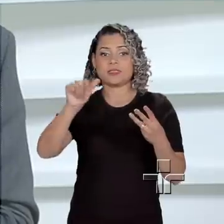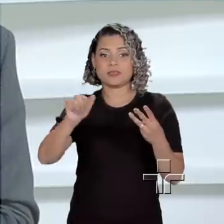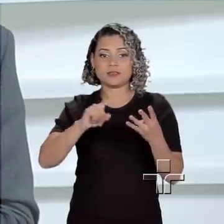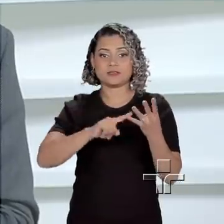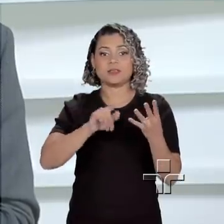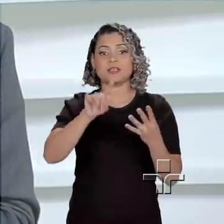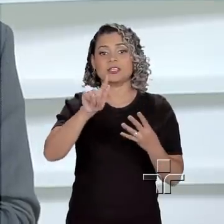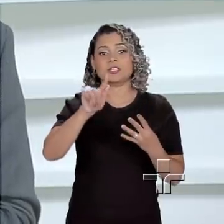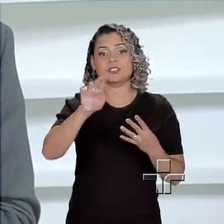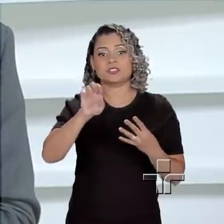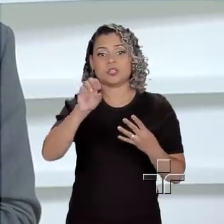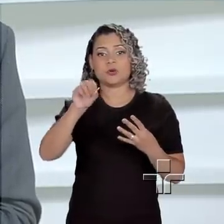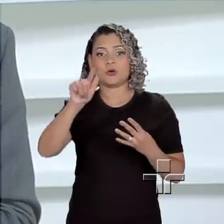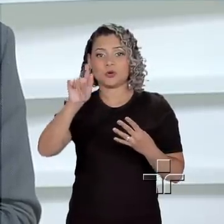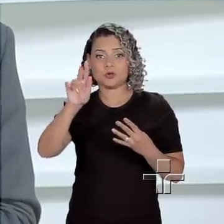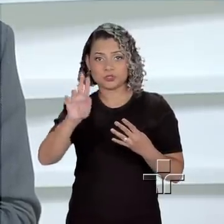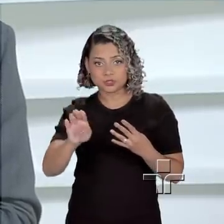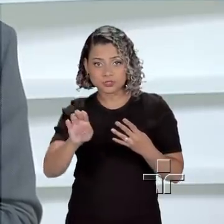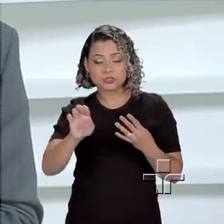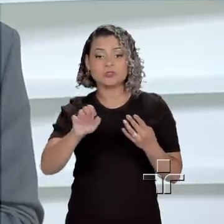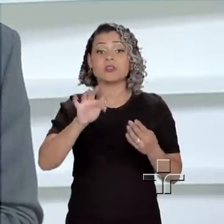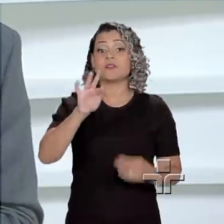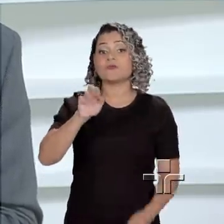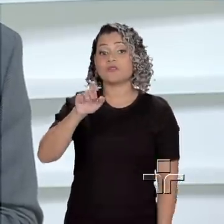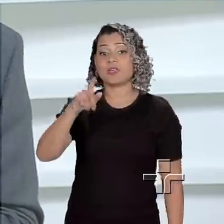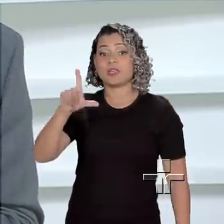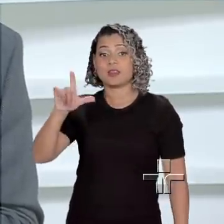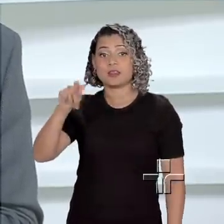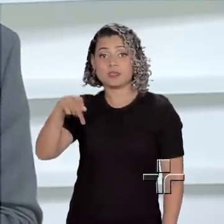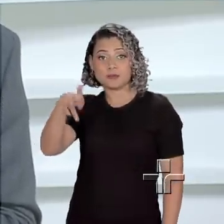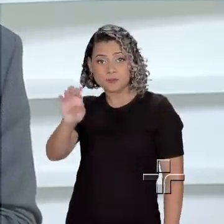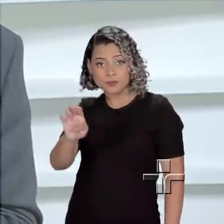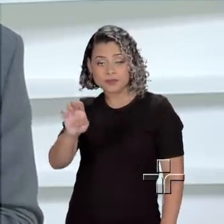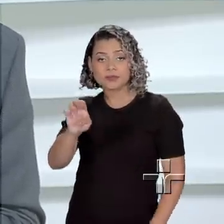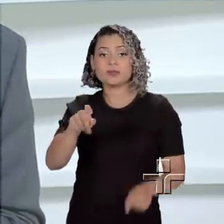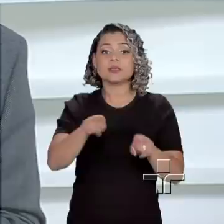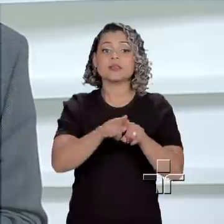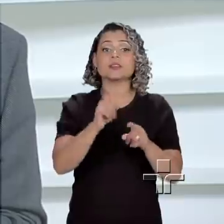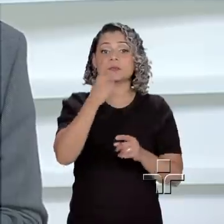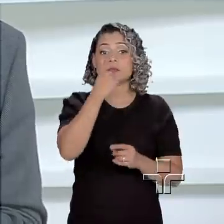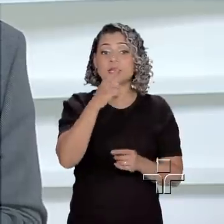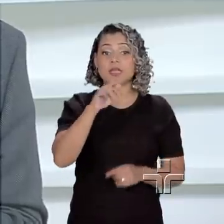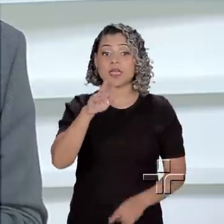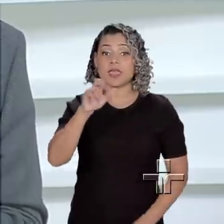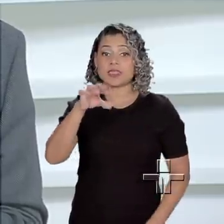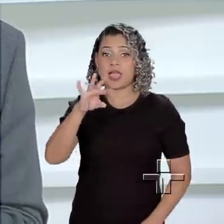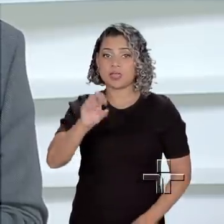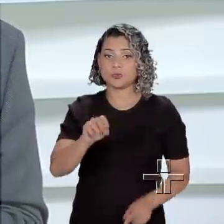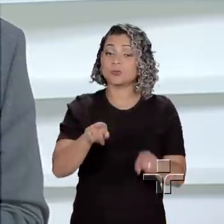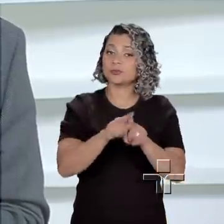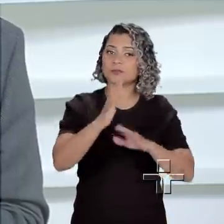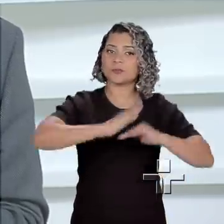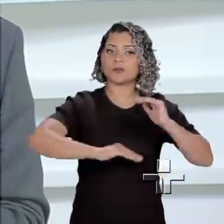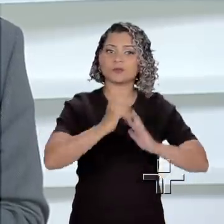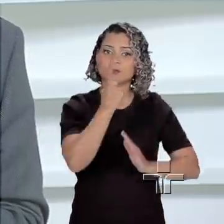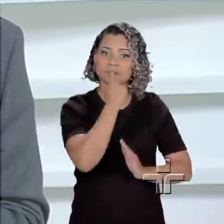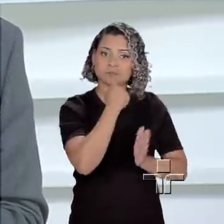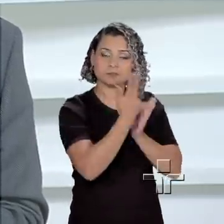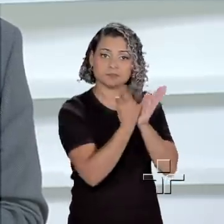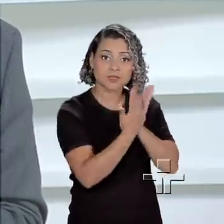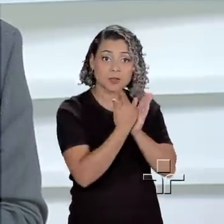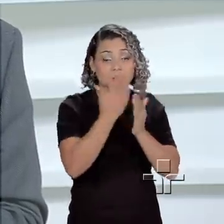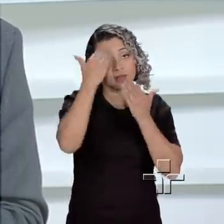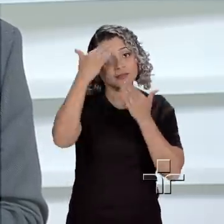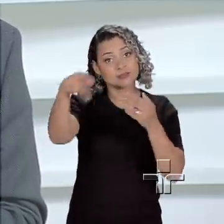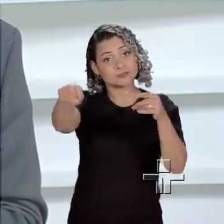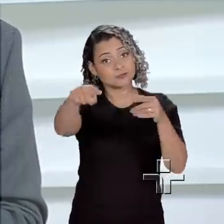Jorge Benson Acoamo, do Felipe Carrasco, do Renato Cruz e do nosso cartunista Paulo Caruso. Agradeço também a você